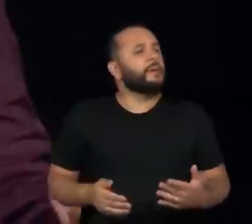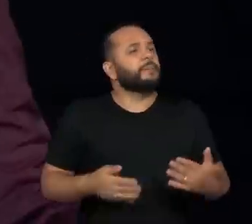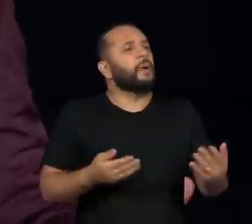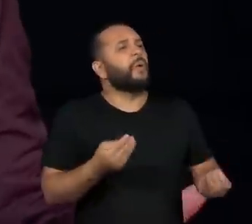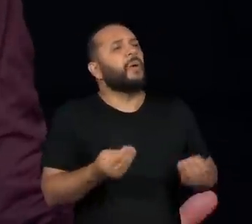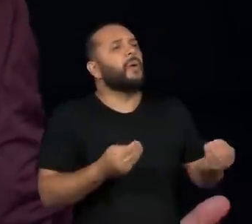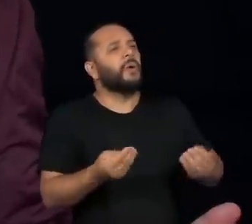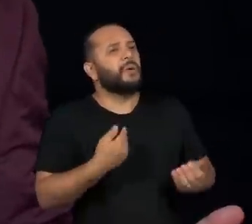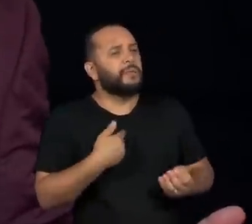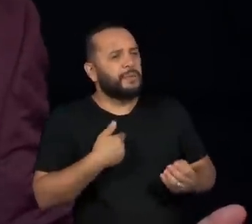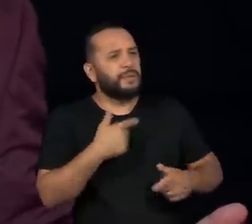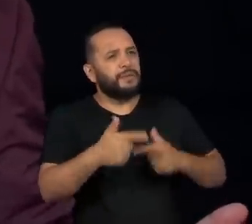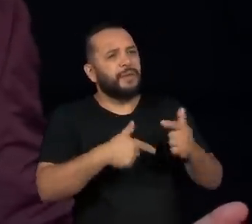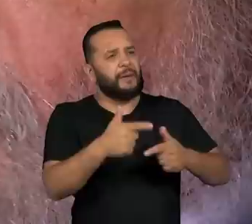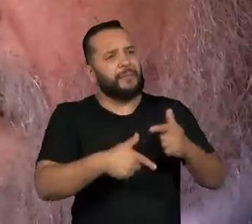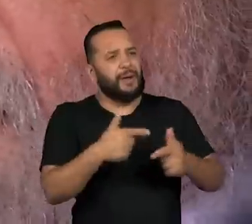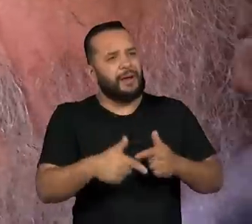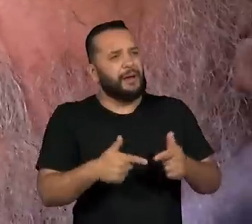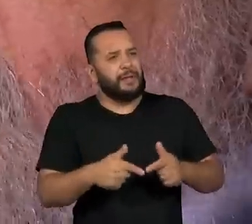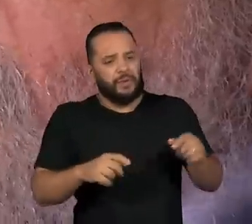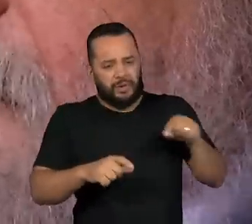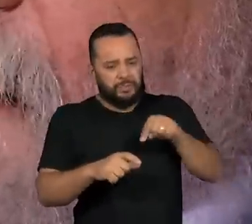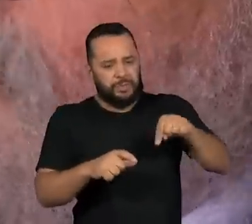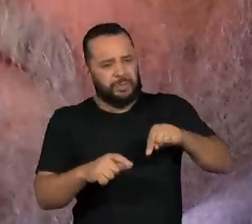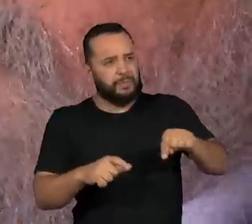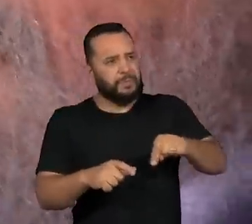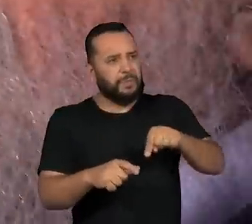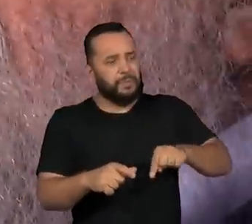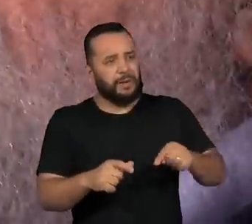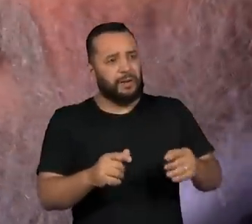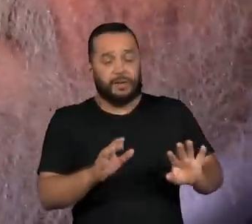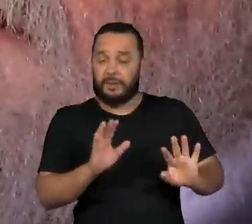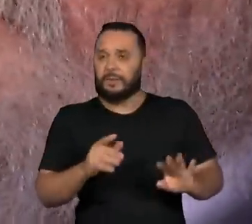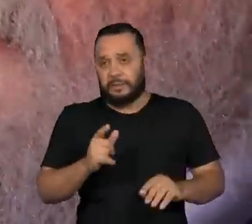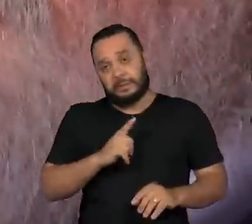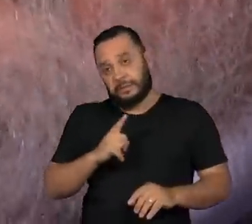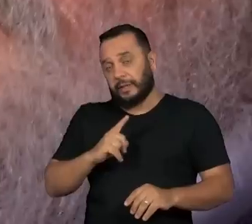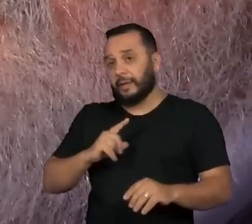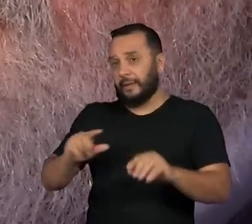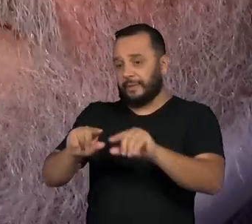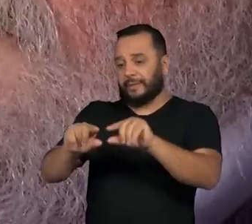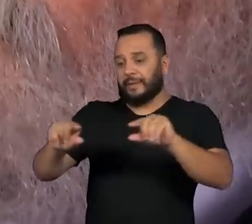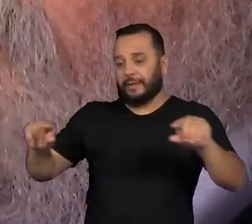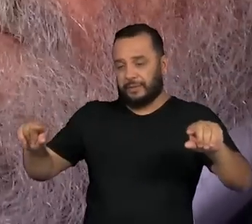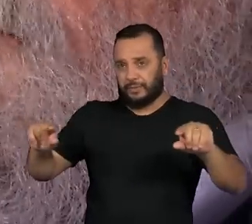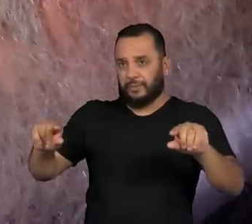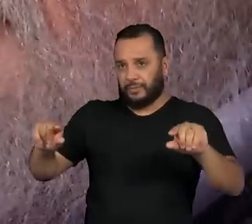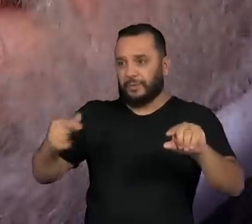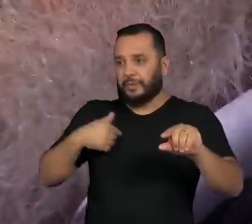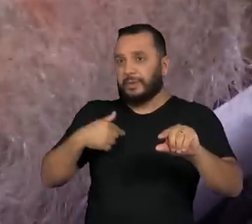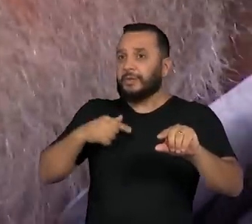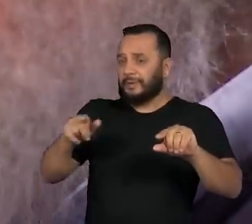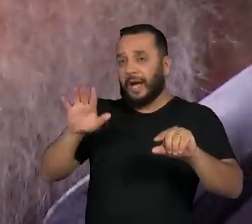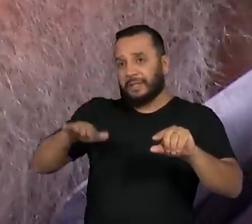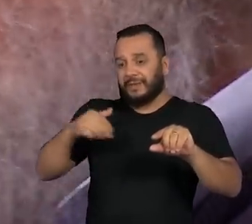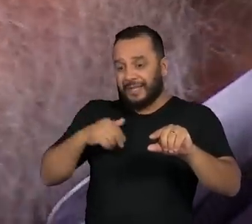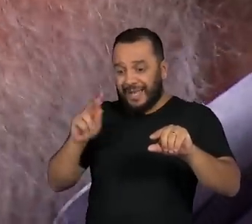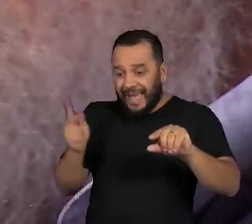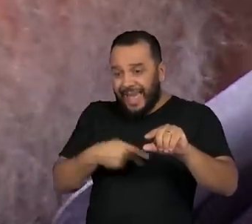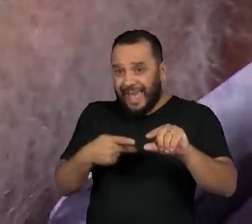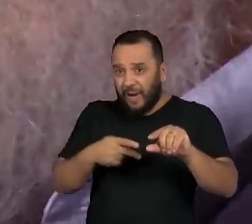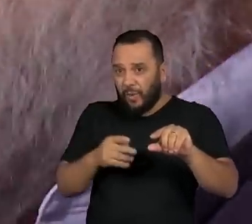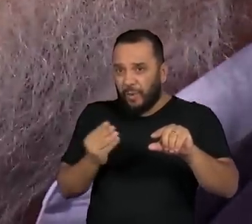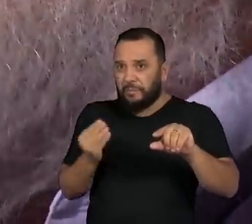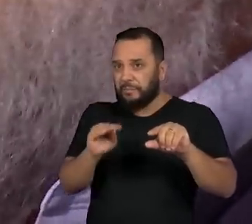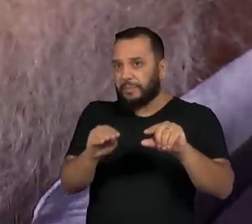trabalho braçal também por exemplo você tem você já tinha corretores de texto que eliminam Erros Seus bobos e introduz em outros